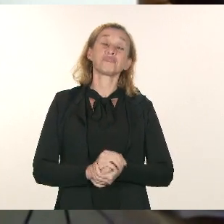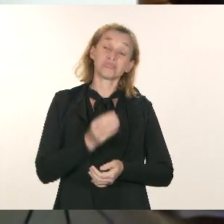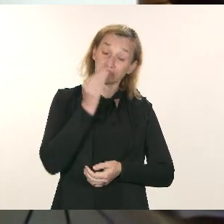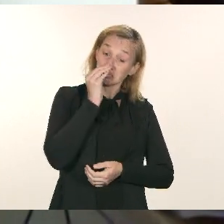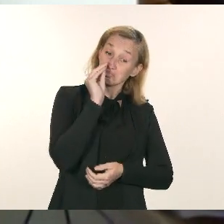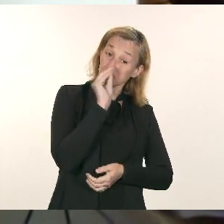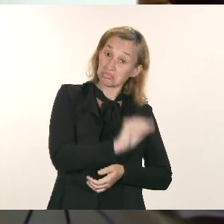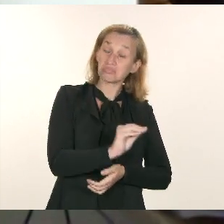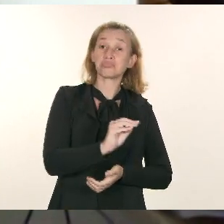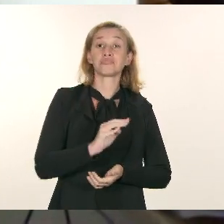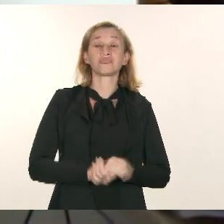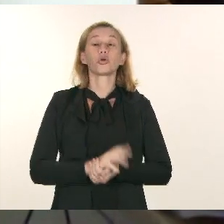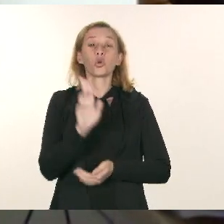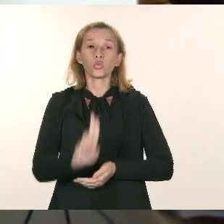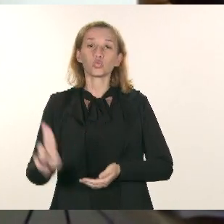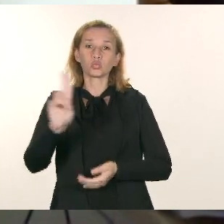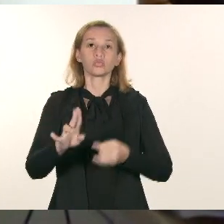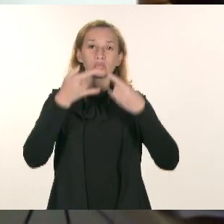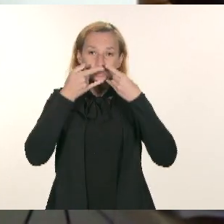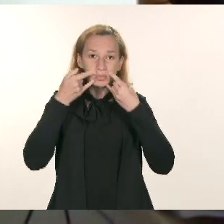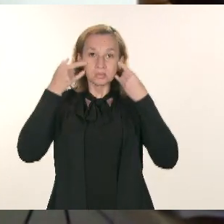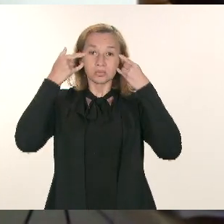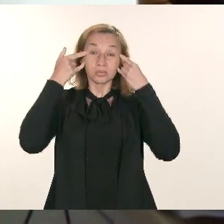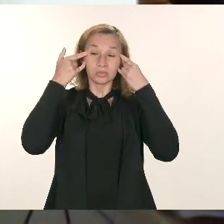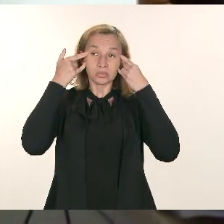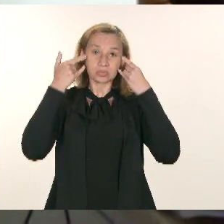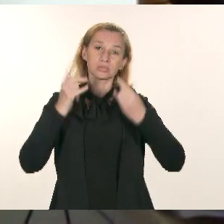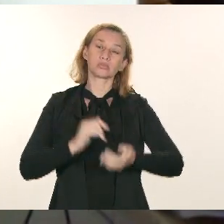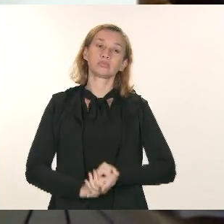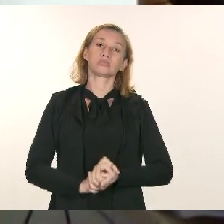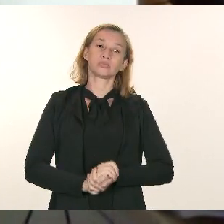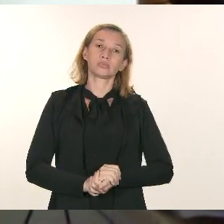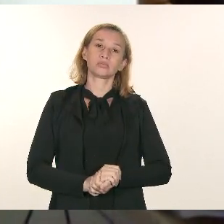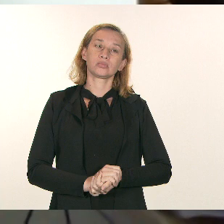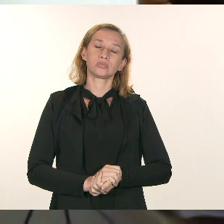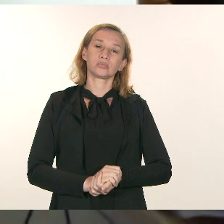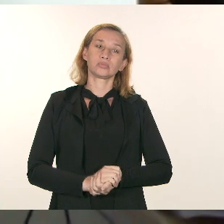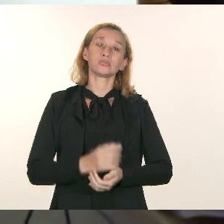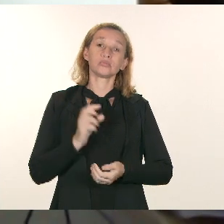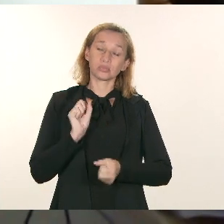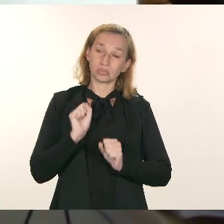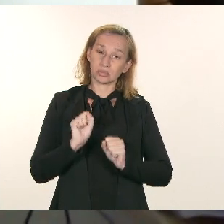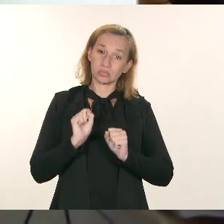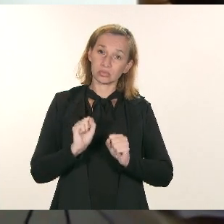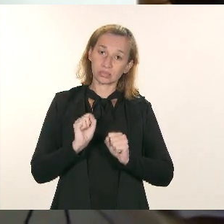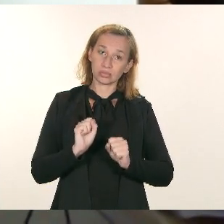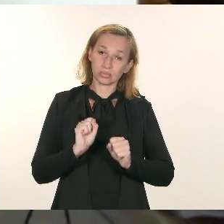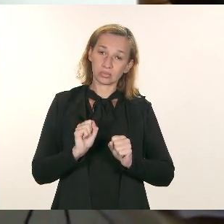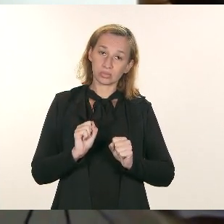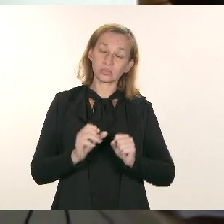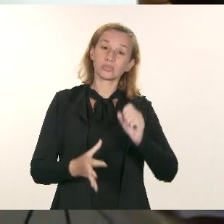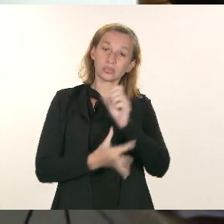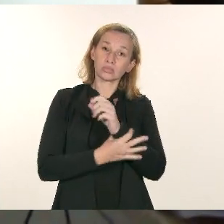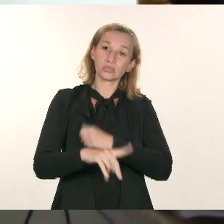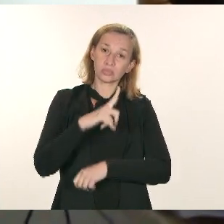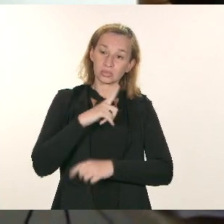negou que o uso de máscaras poderia proteger contra o vírus,